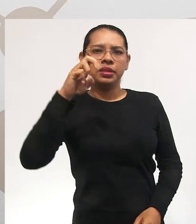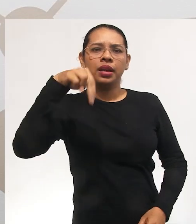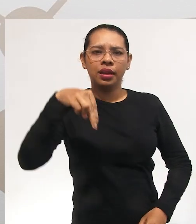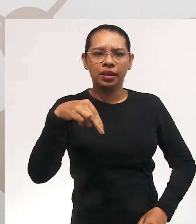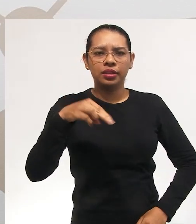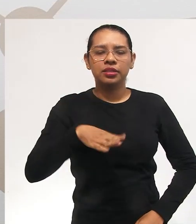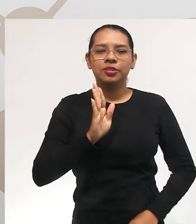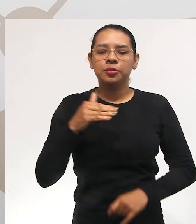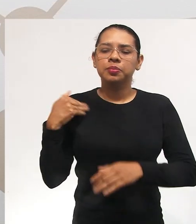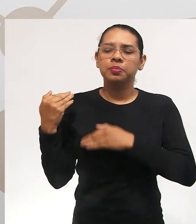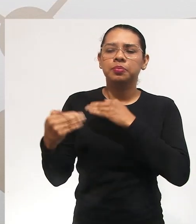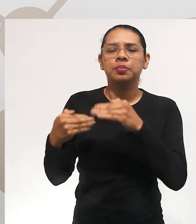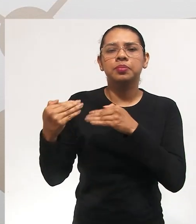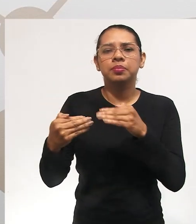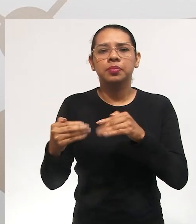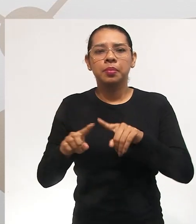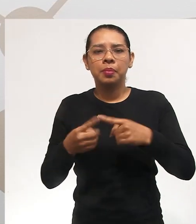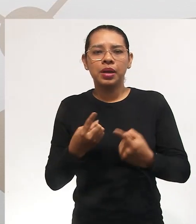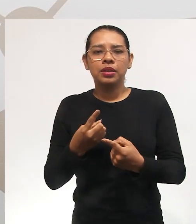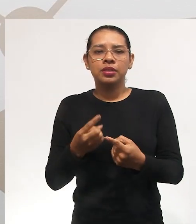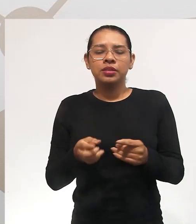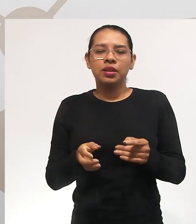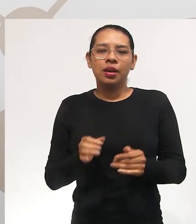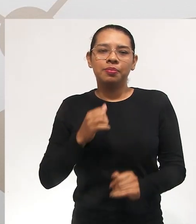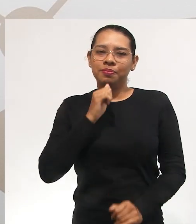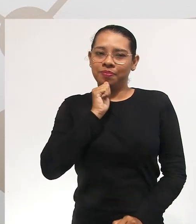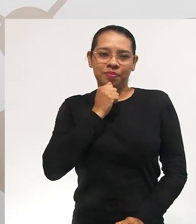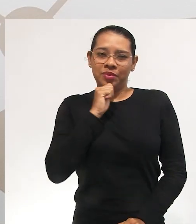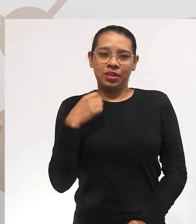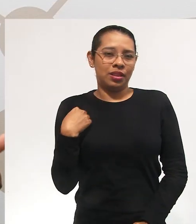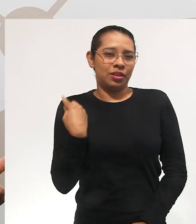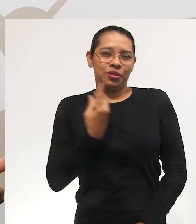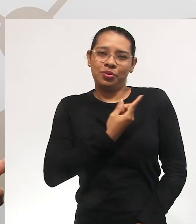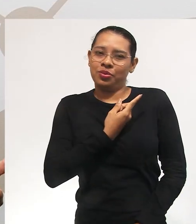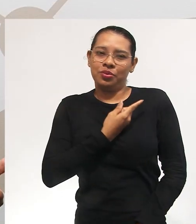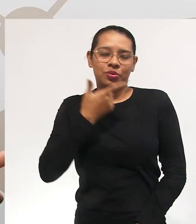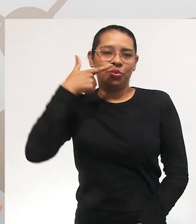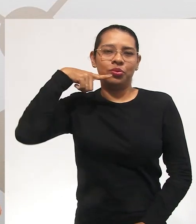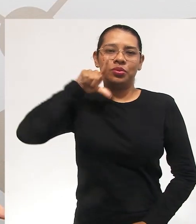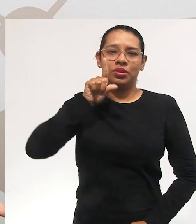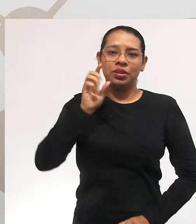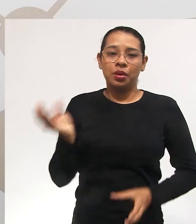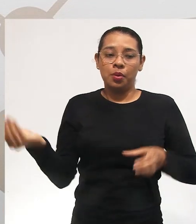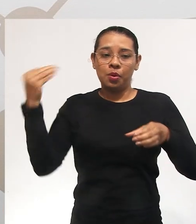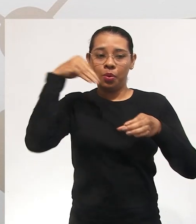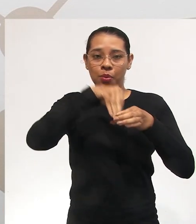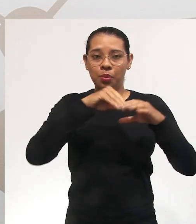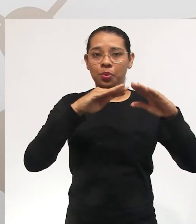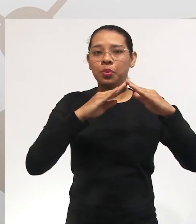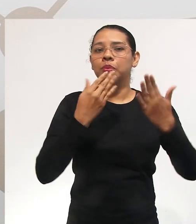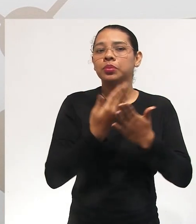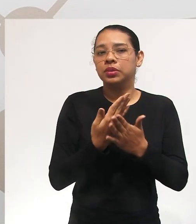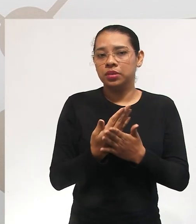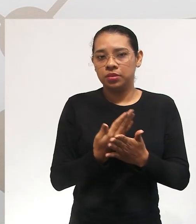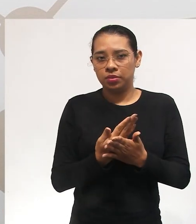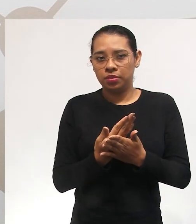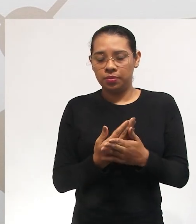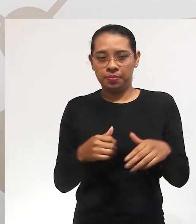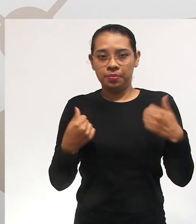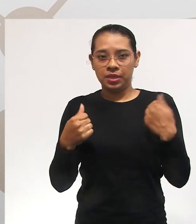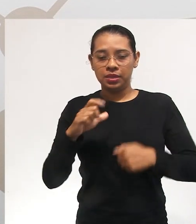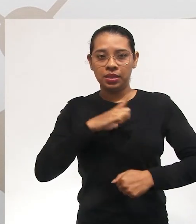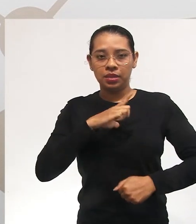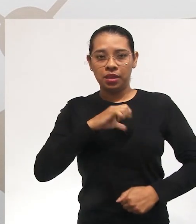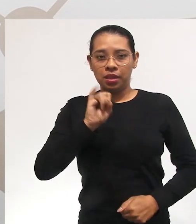conseguimos implantar nas escolas é a questão da contextualização e da interdisciplinaridade.